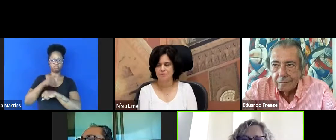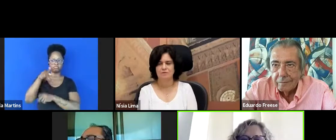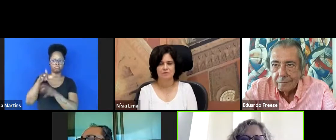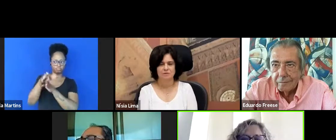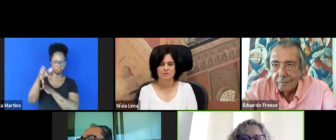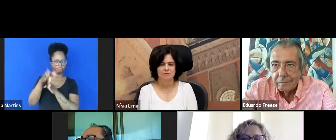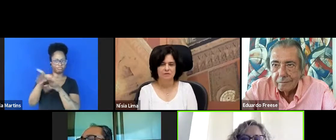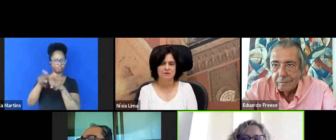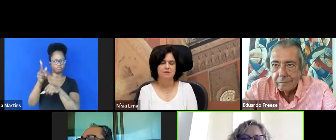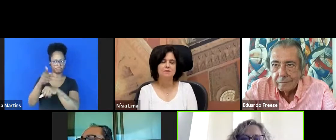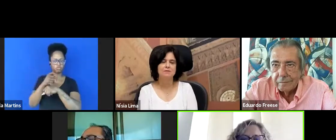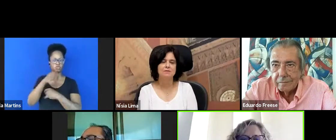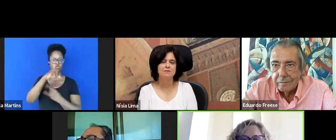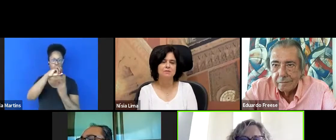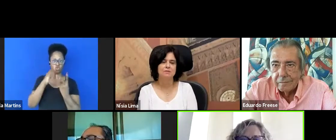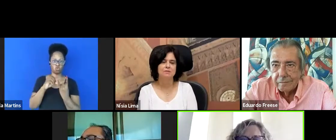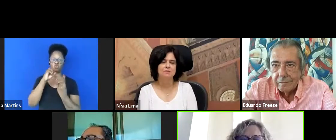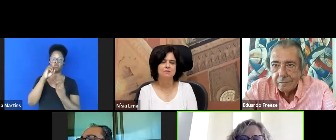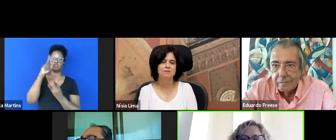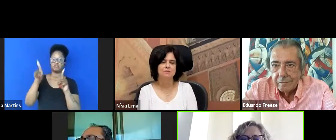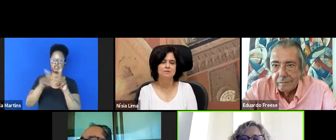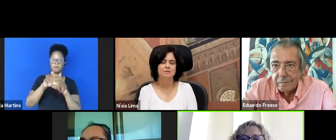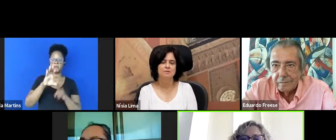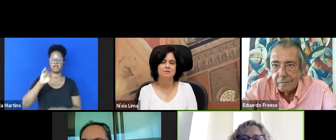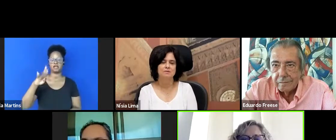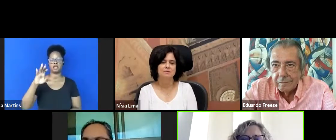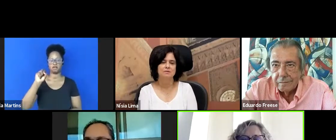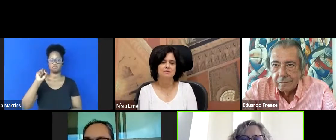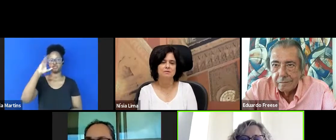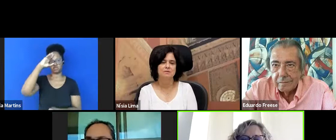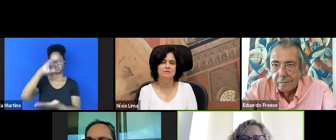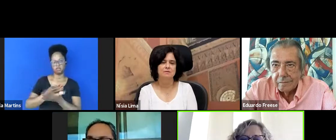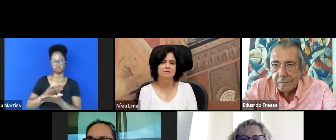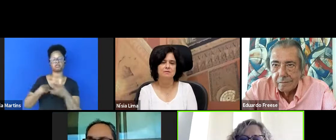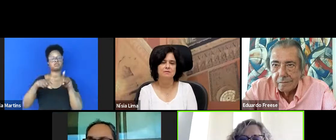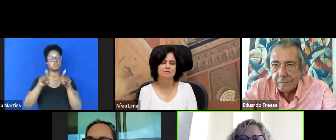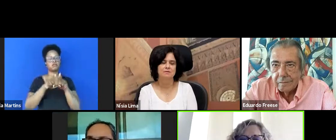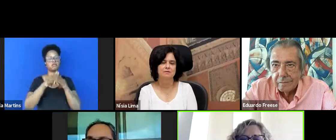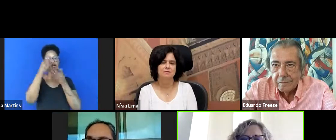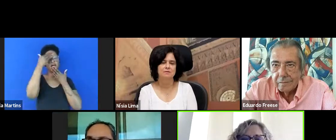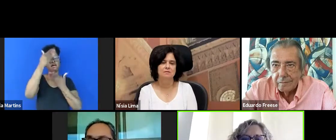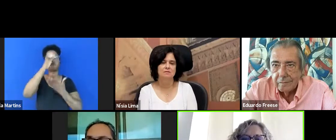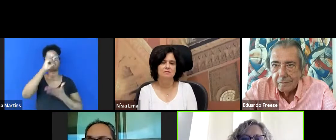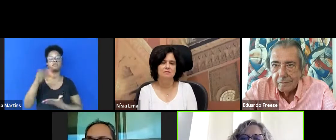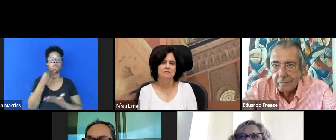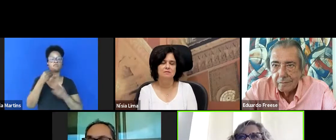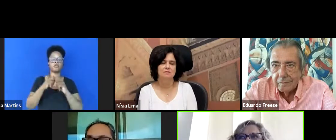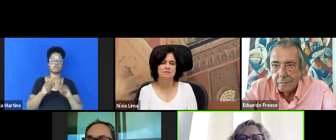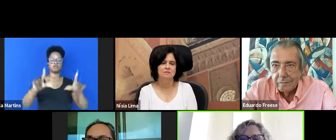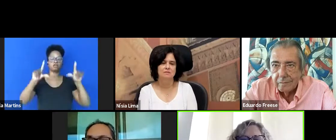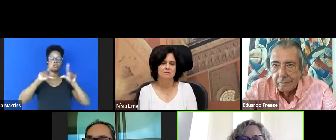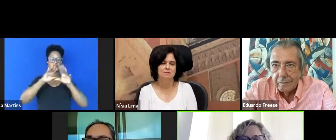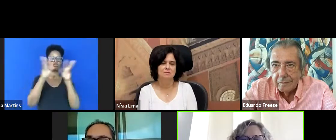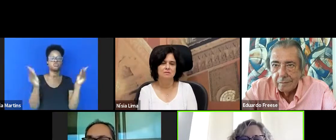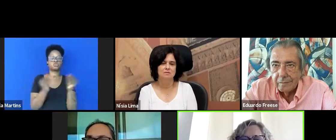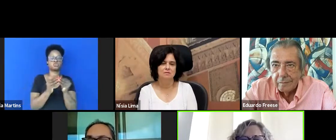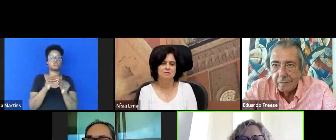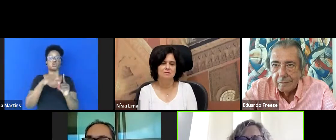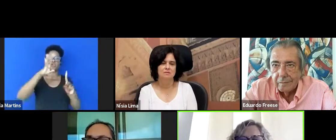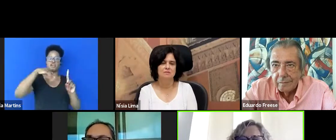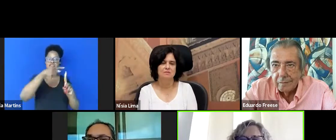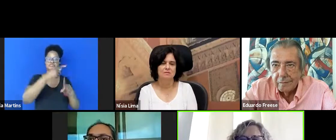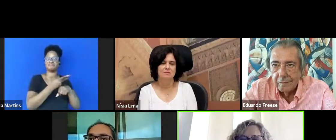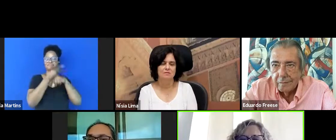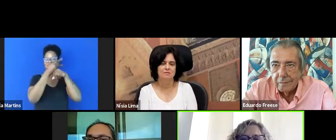pelo Prêmio Oswaldo Cruz de Tese, pelo Prêmio CAPES de Tese, e agradecer a oportunidade de falar algumas coisas sobre o agraciado pela medalha